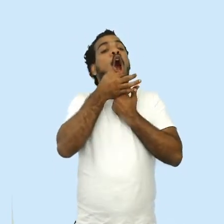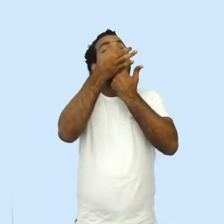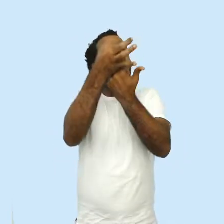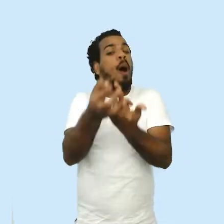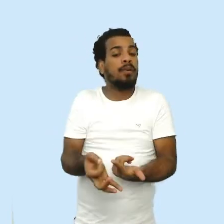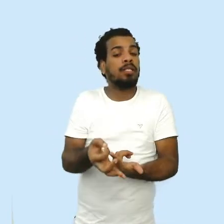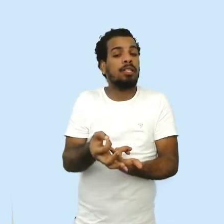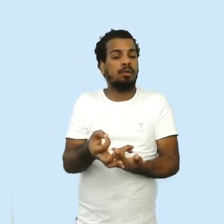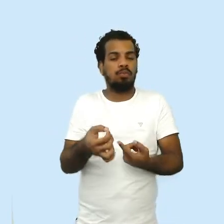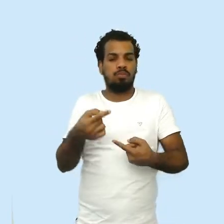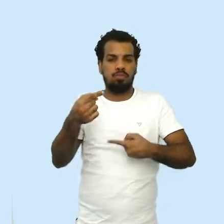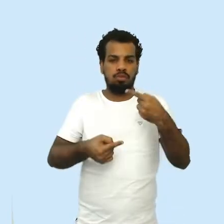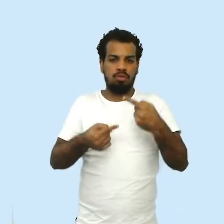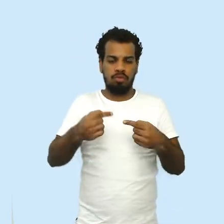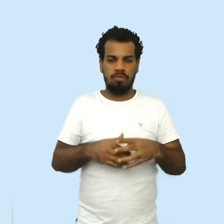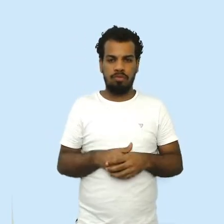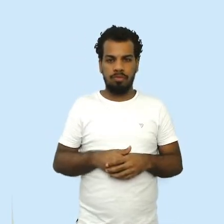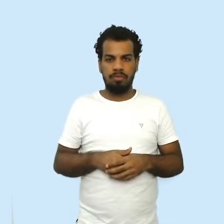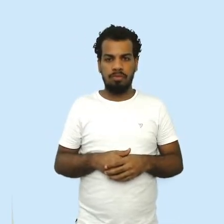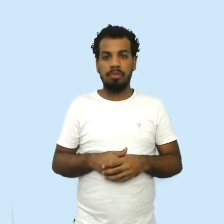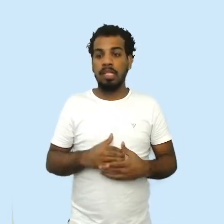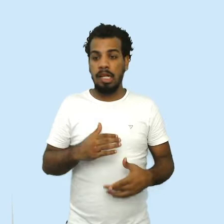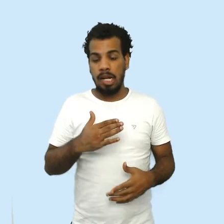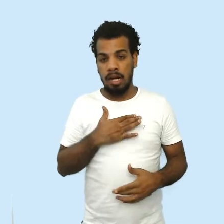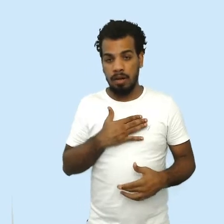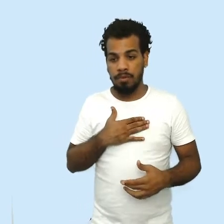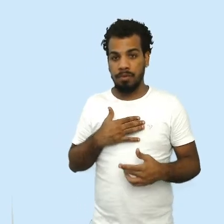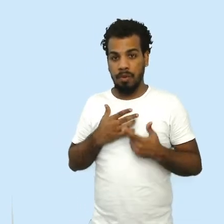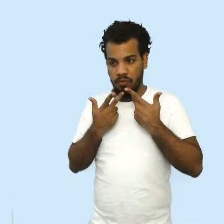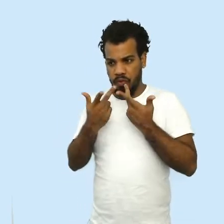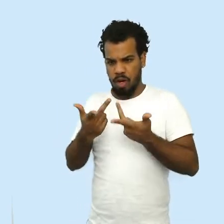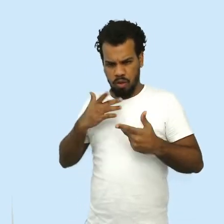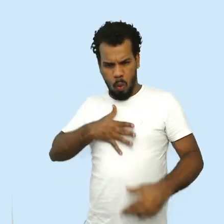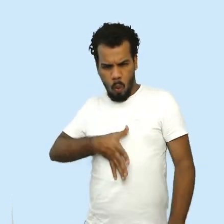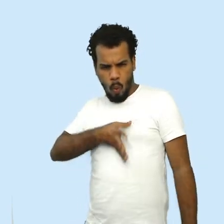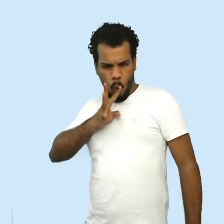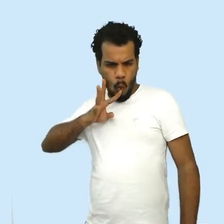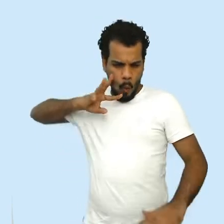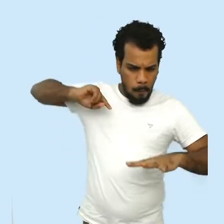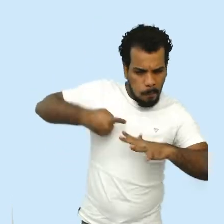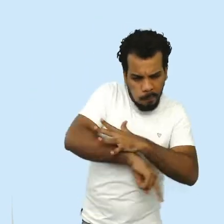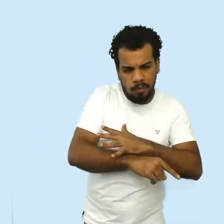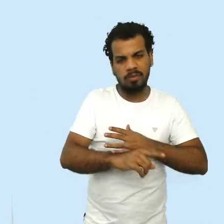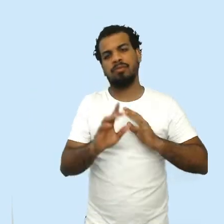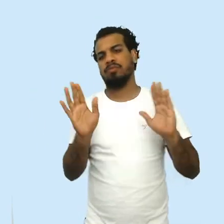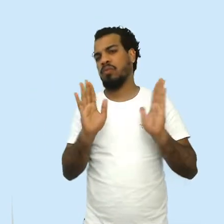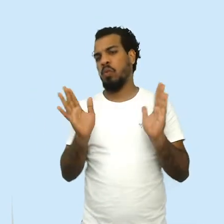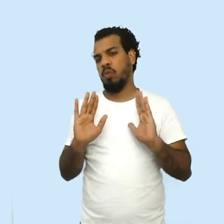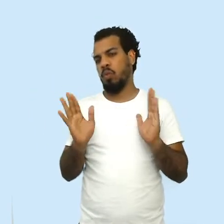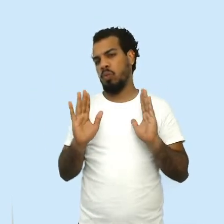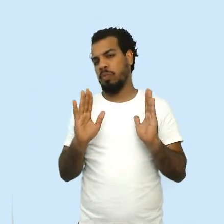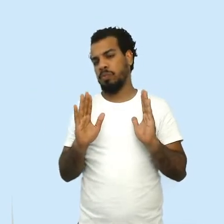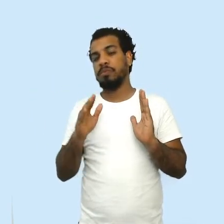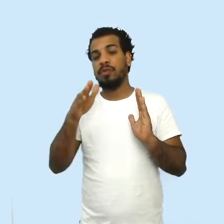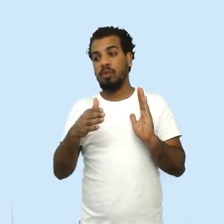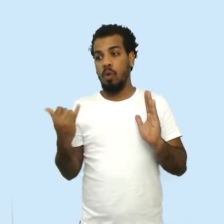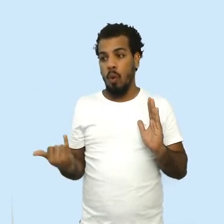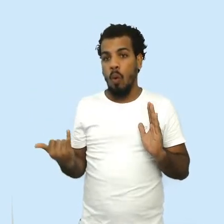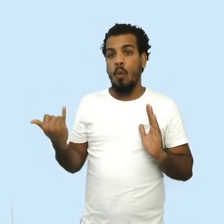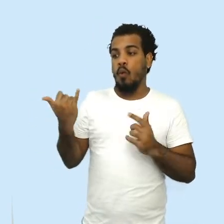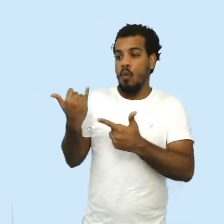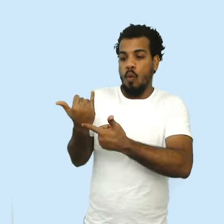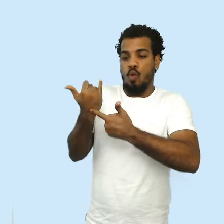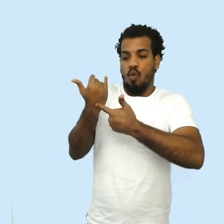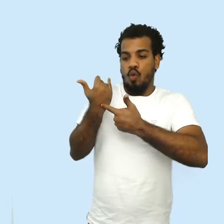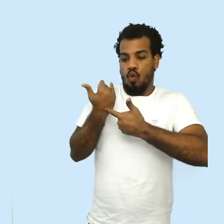sobre determinado assunto não nos torna especialista dele. Então a gente precisa ter muito cuidado na informação que chega até a gente, ou